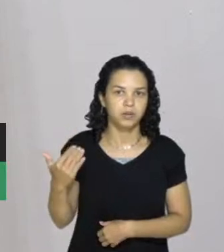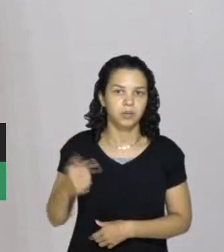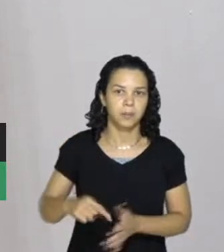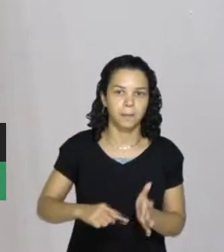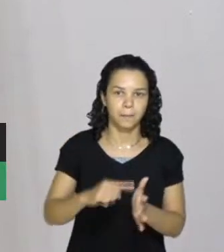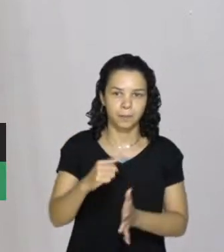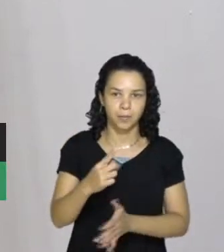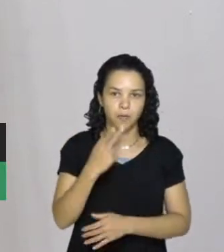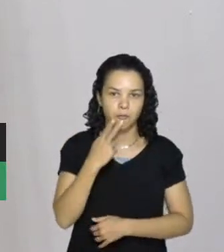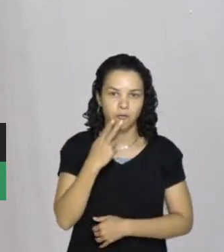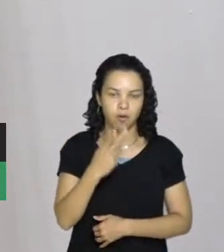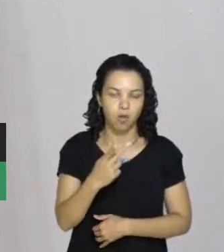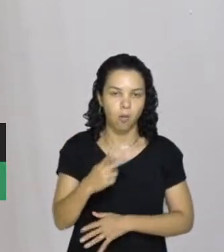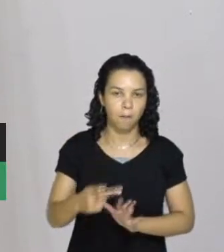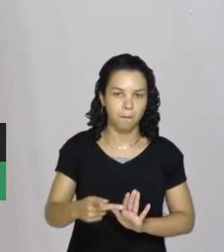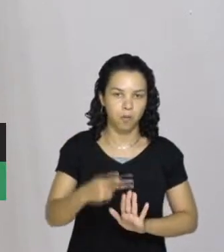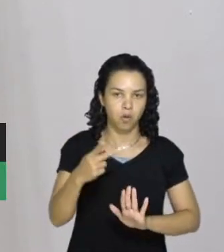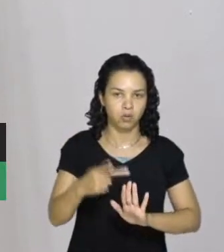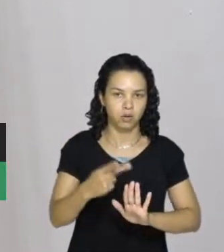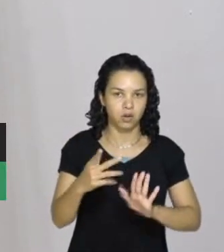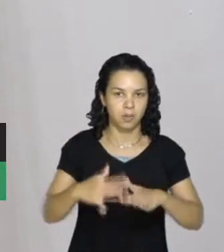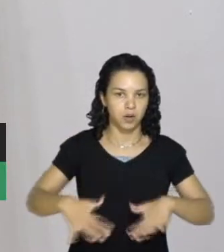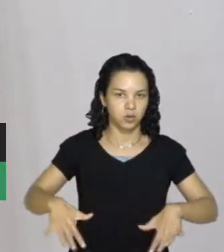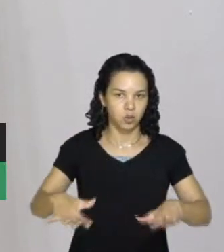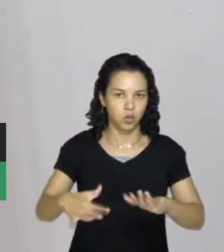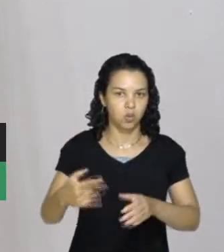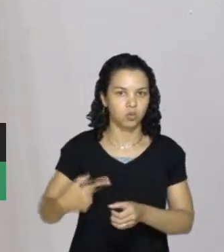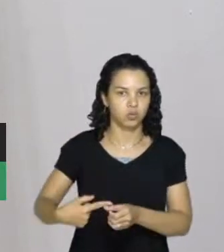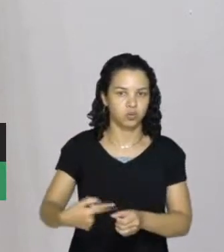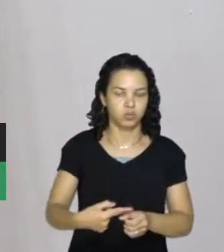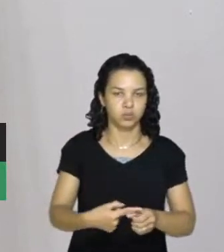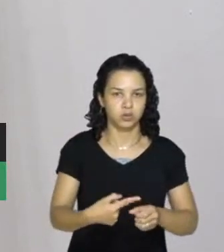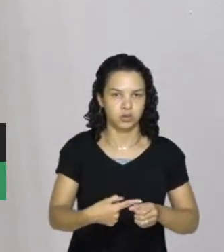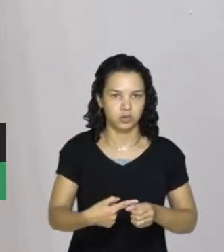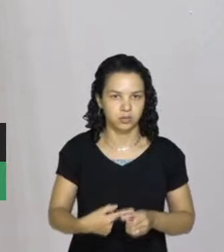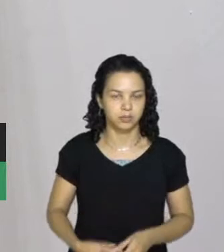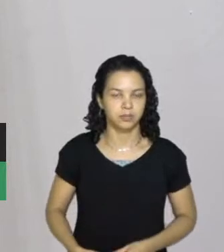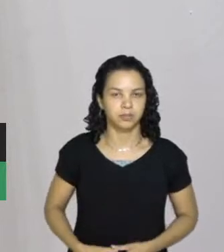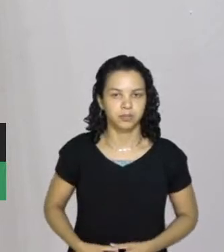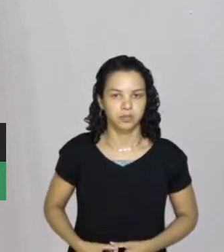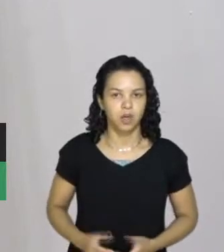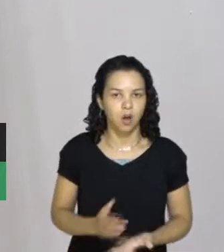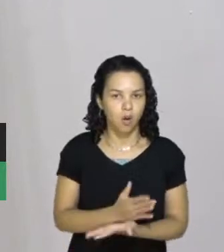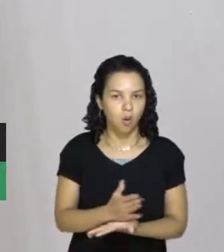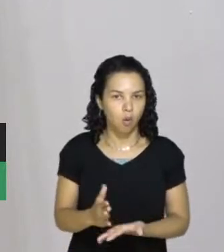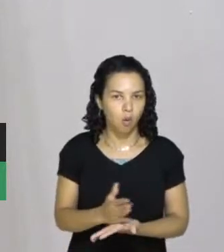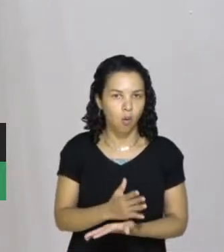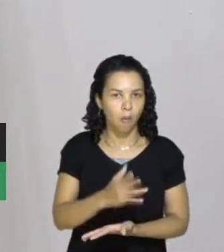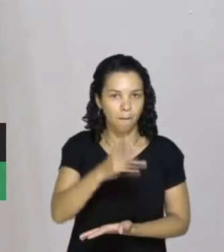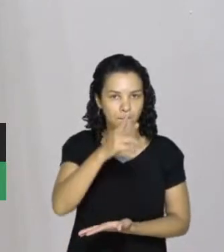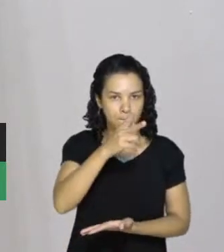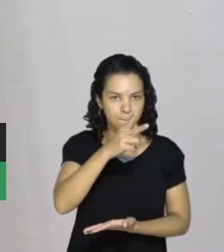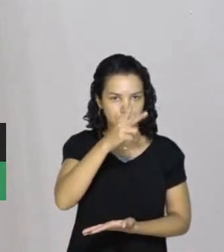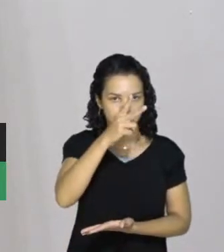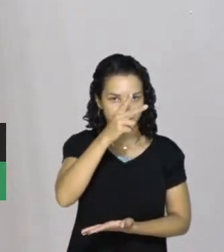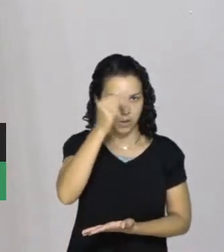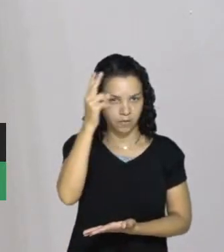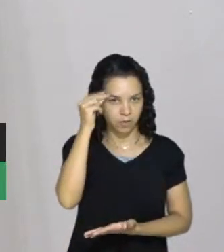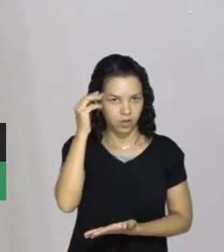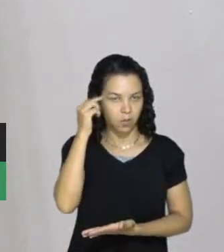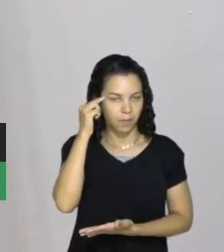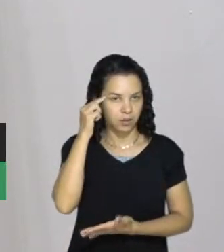portaria para todos os municípios. E muitos prefeitos entenderam que portaria já era recurso